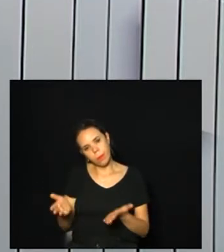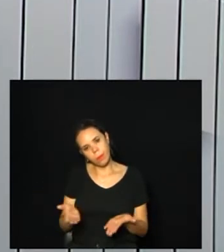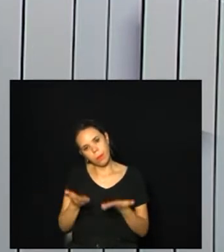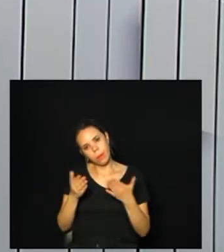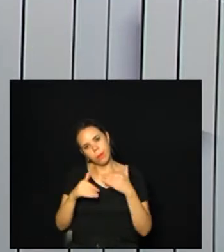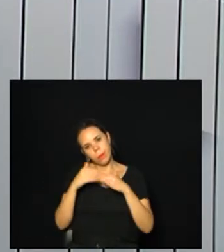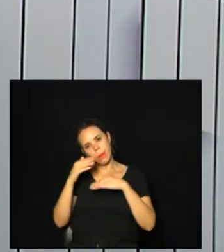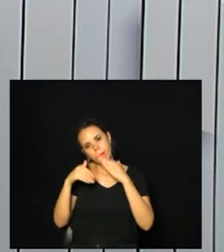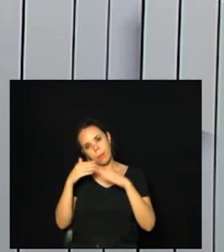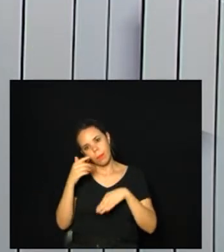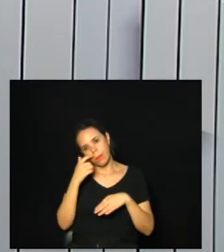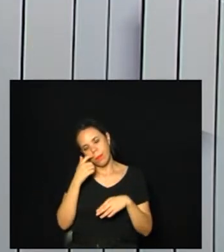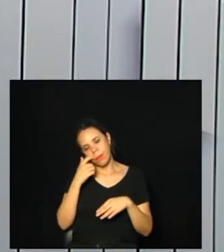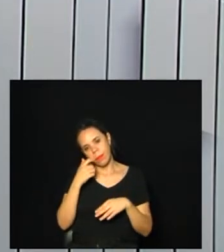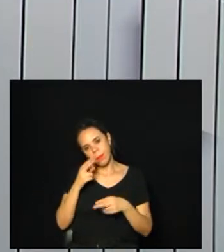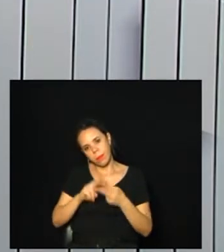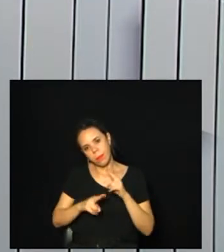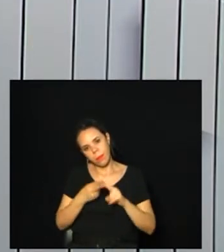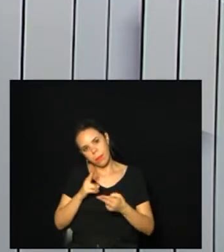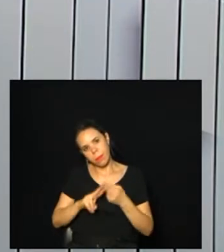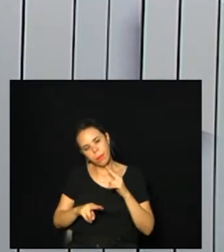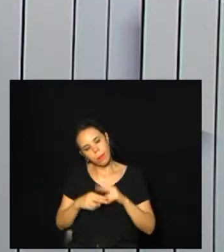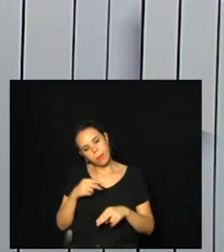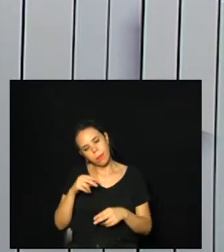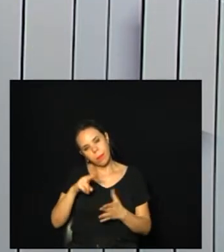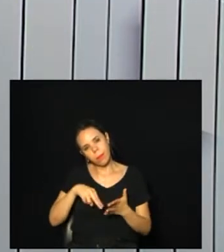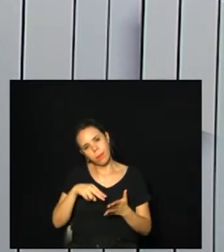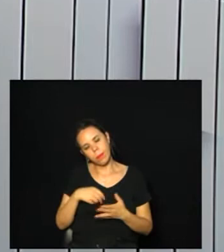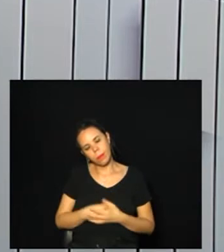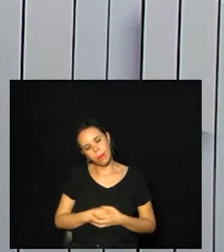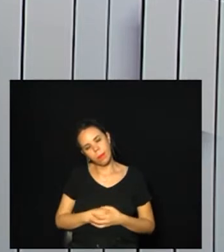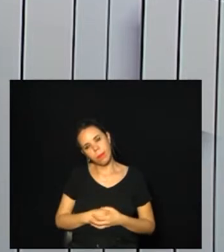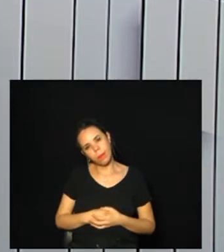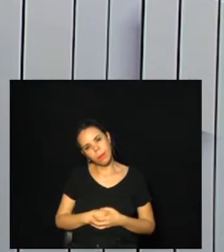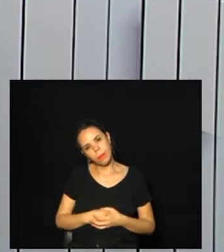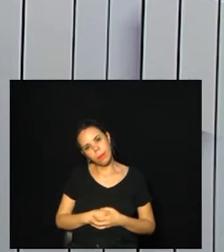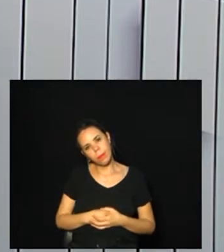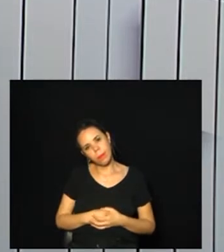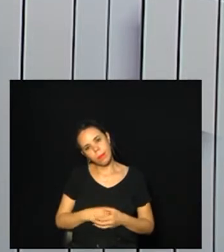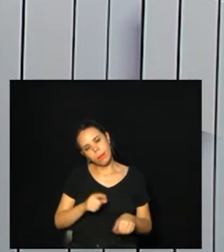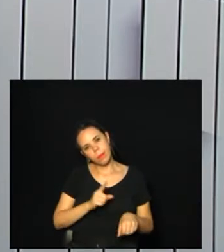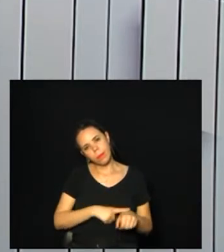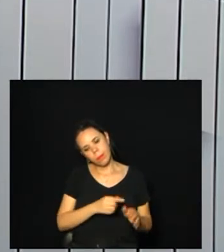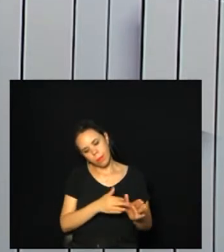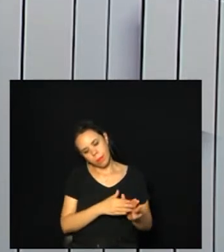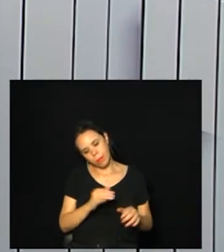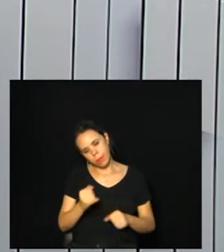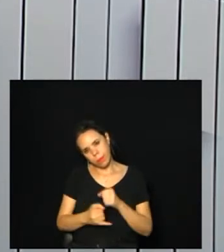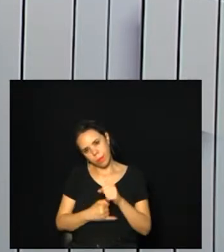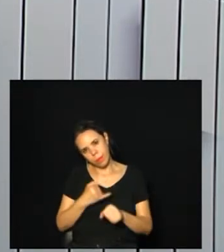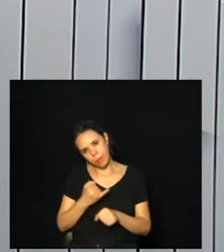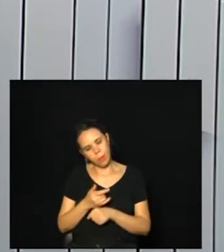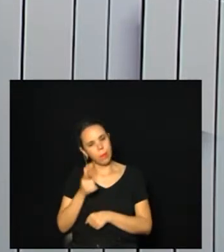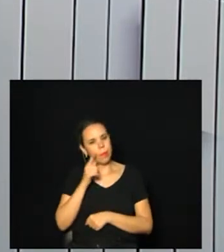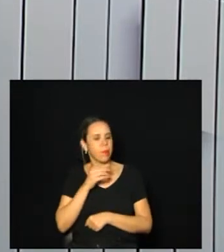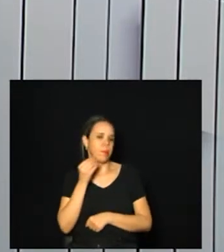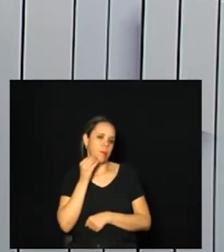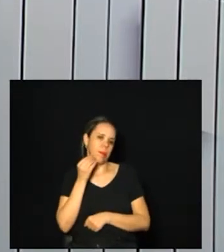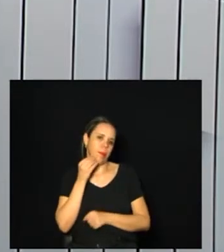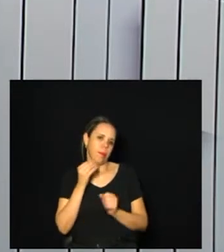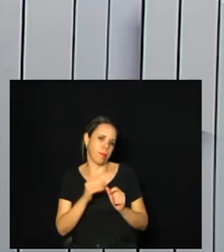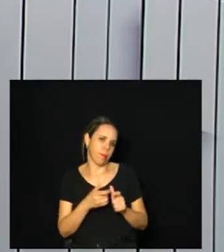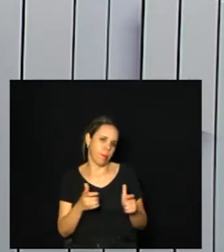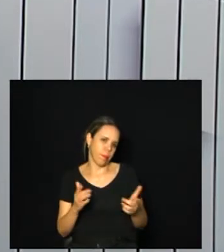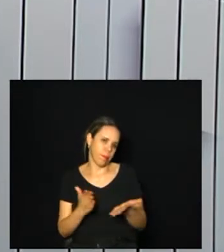para o desenvolvimento de habilidades dos leitores. Agora, em tempos em que a internet vem ganhando espaço com